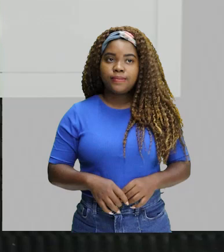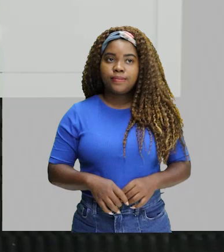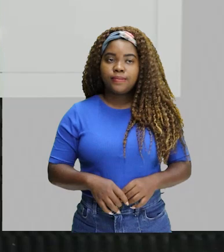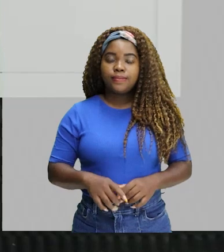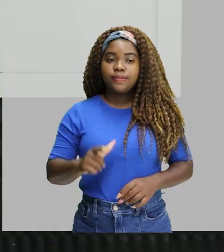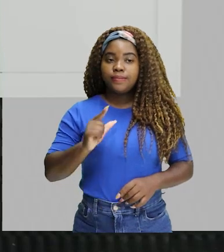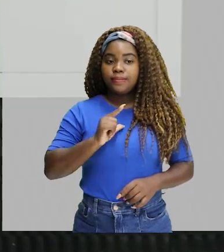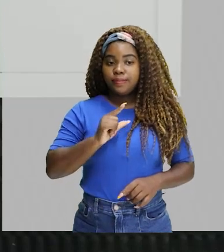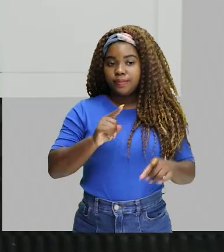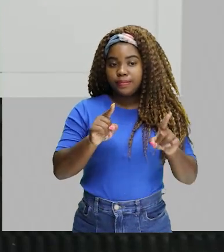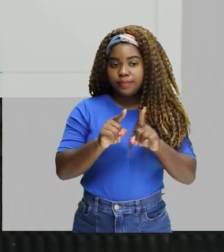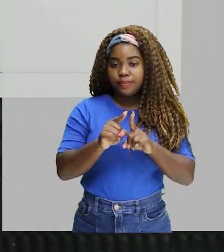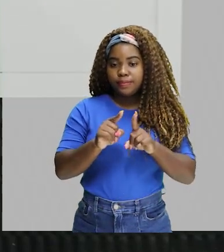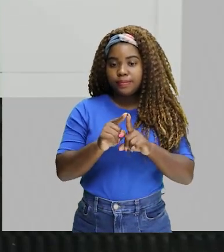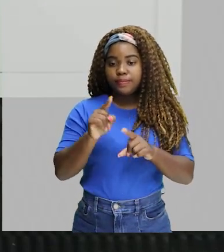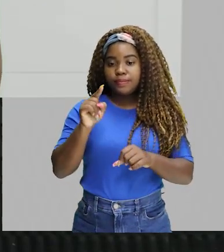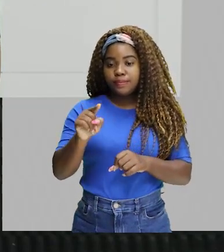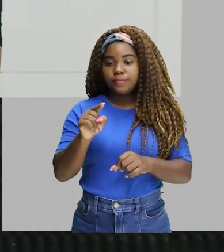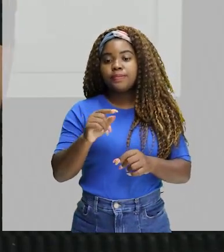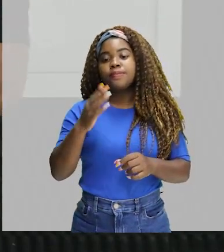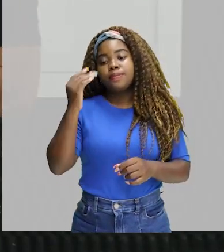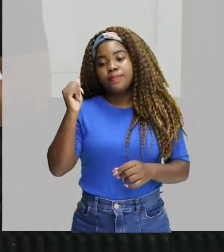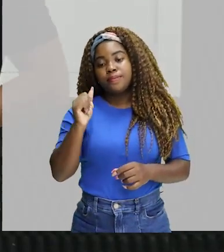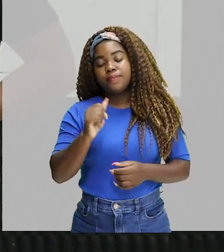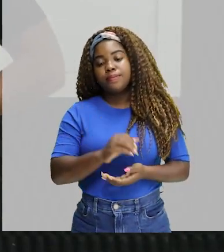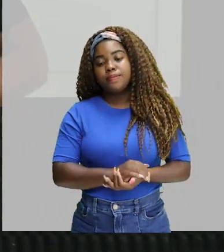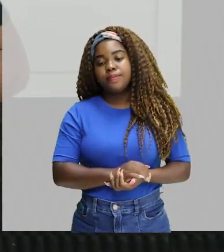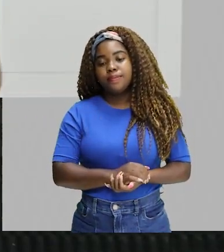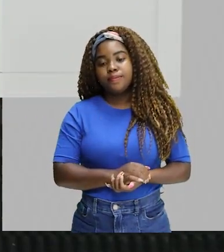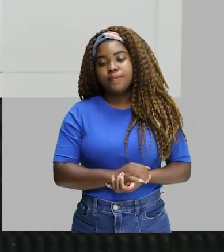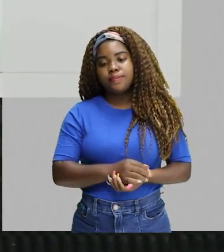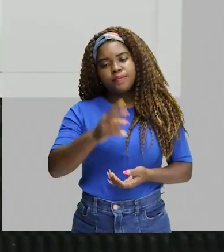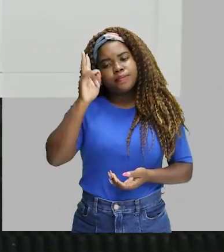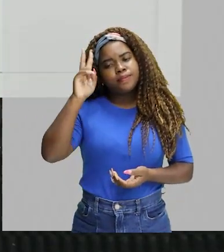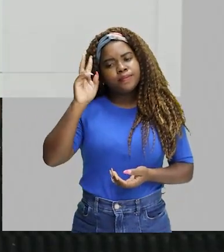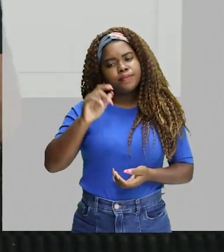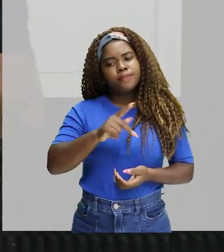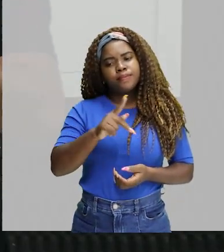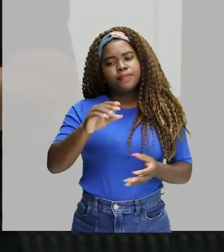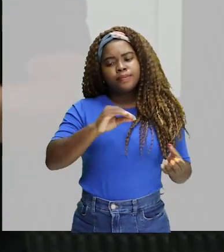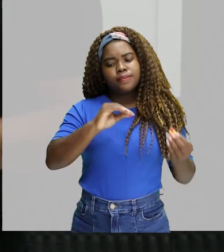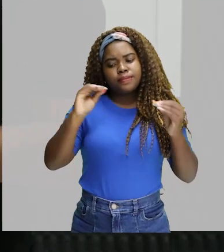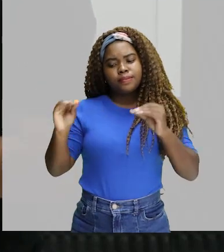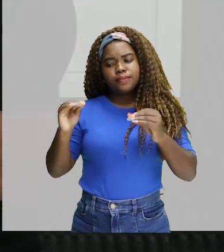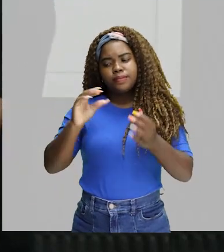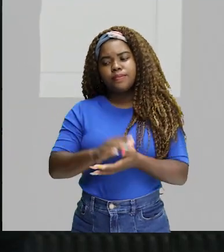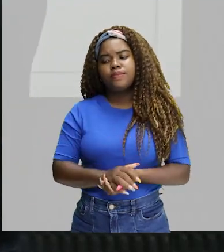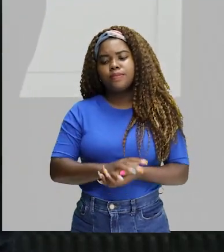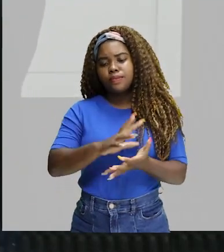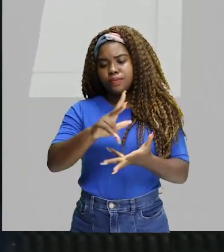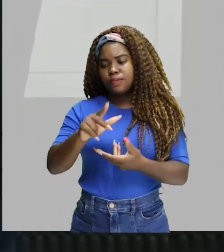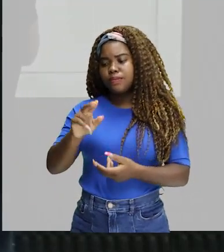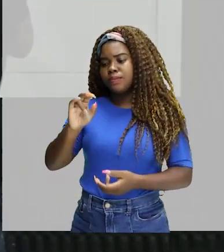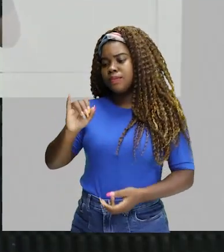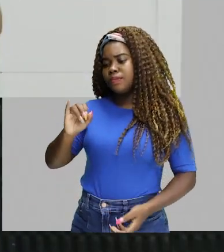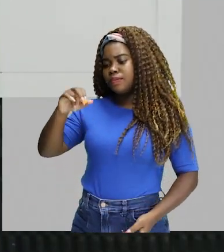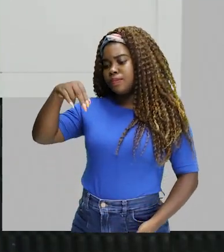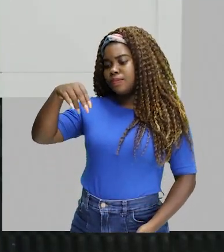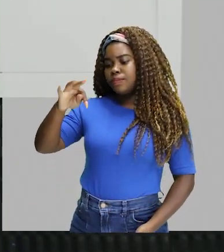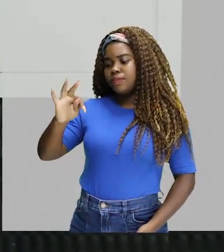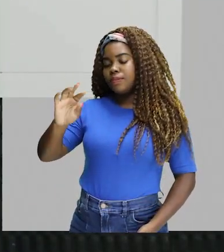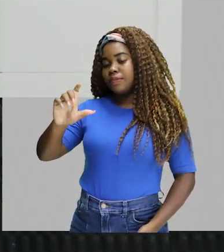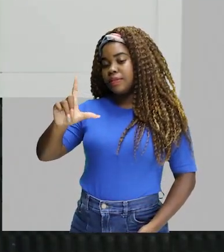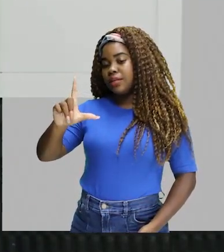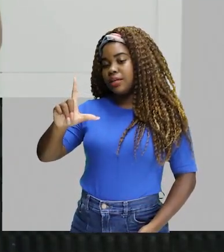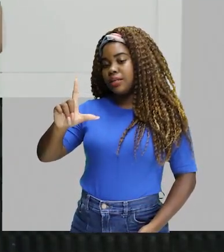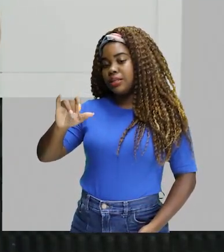E aqui nós temos, claro, você é aluno Gonçalves Dias, você sabe. Só eu lembro que o senhor colocou aí que tem aquele mundo inteligível. Isso, perfeito. O